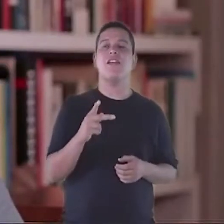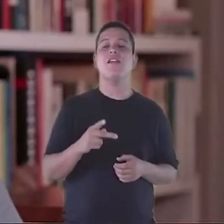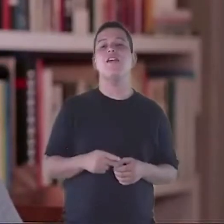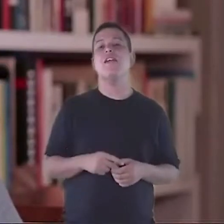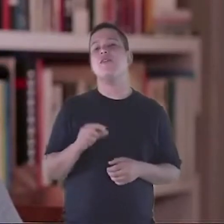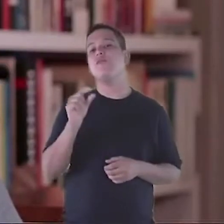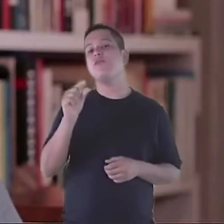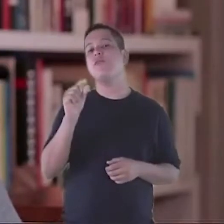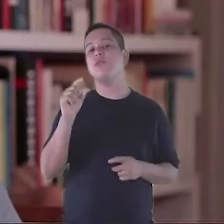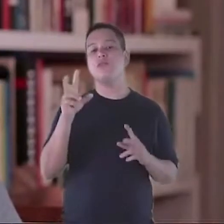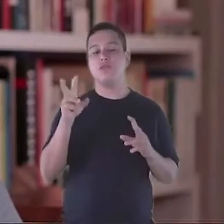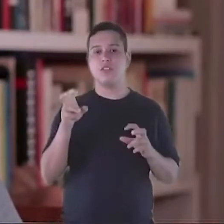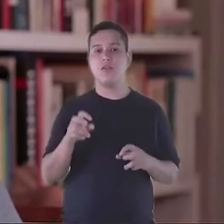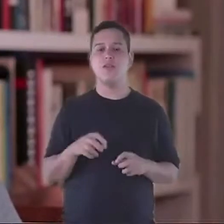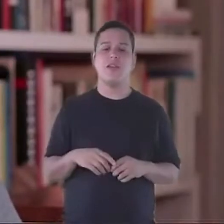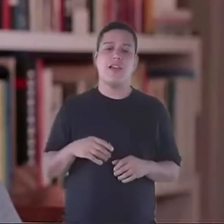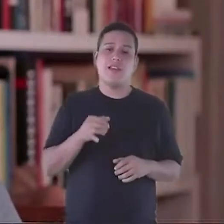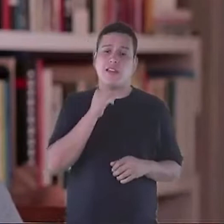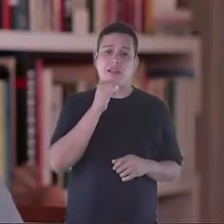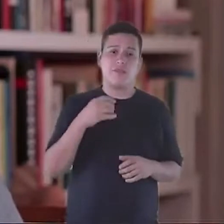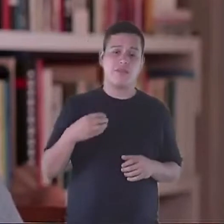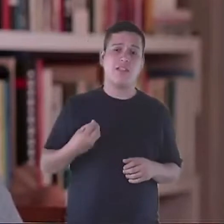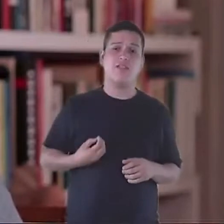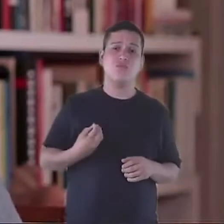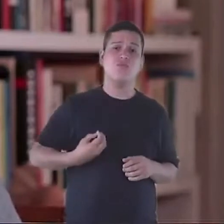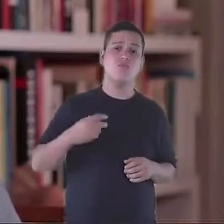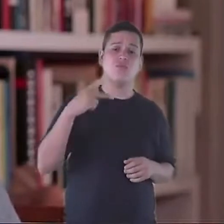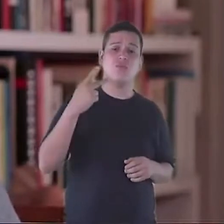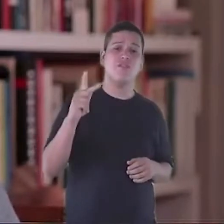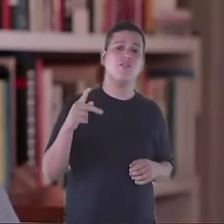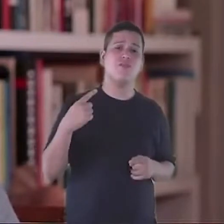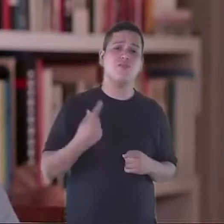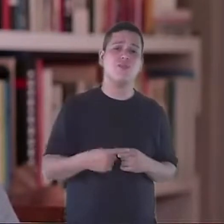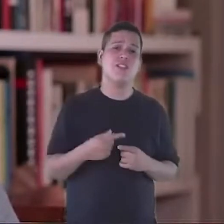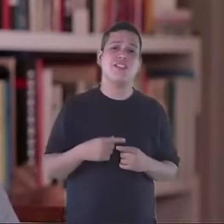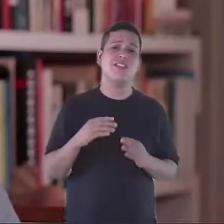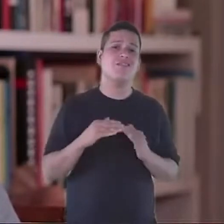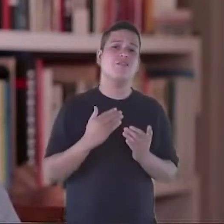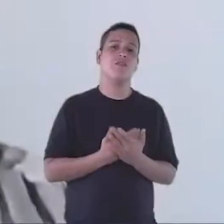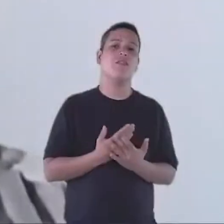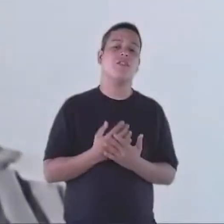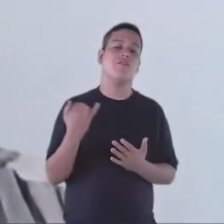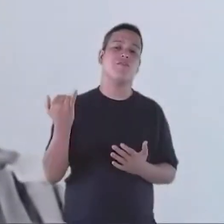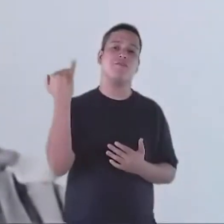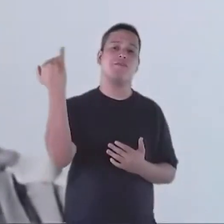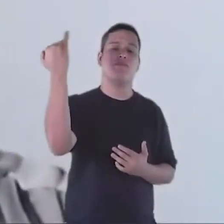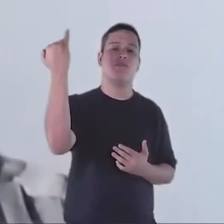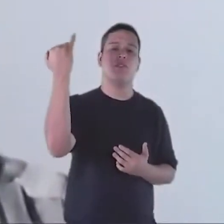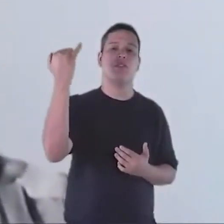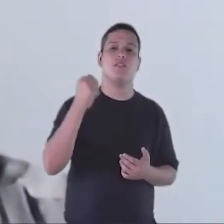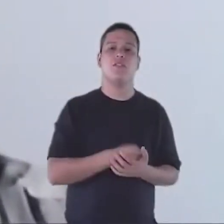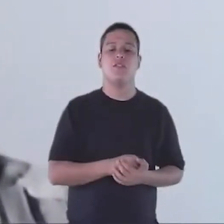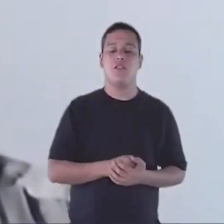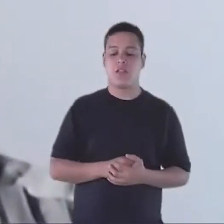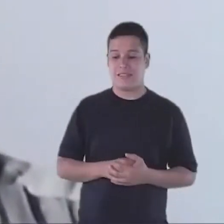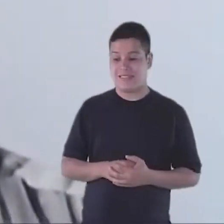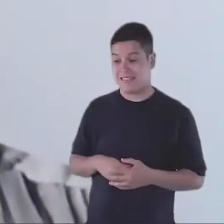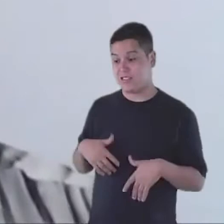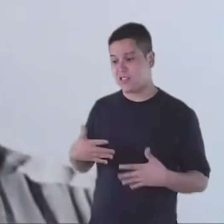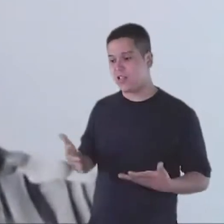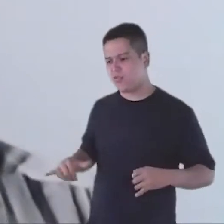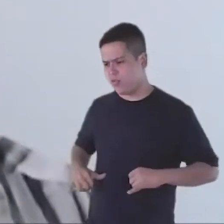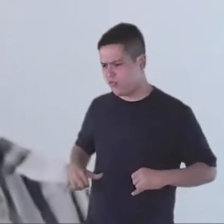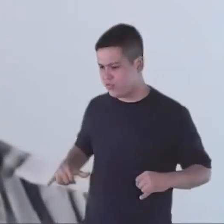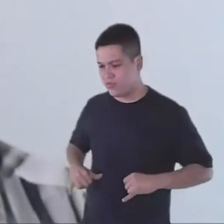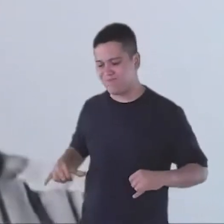no curso da sua vida, a importância da escola na sua formação. É, mas só, eu sofri muito bullying.